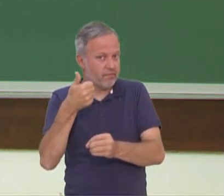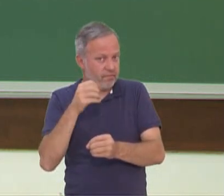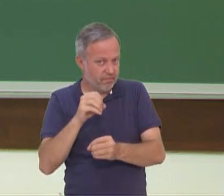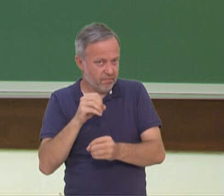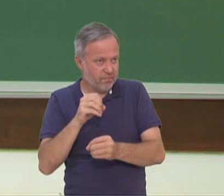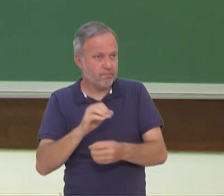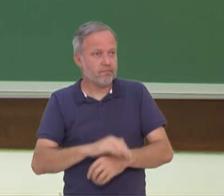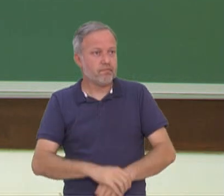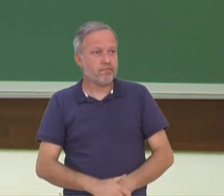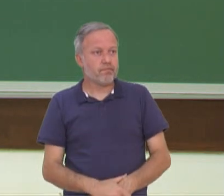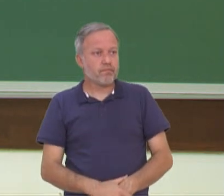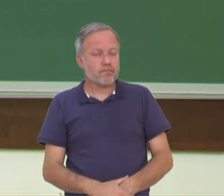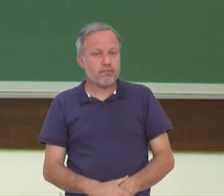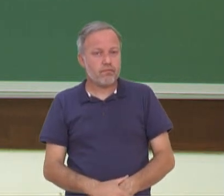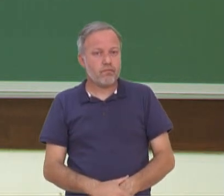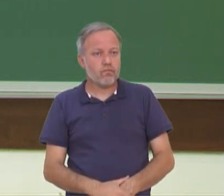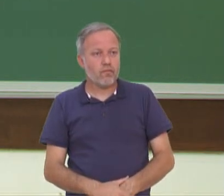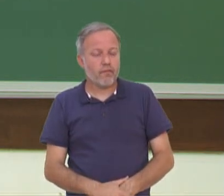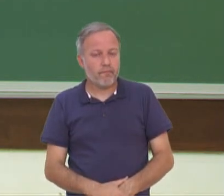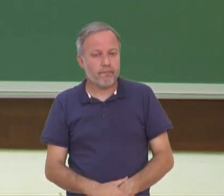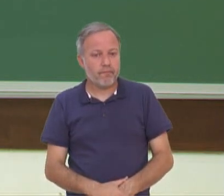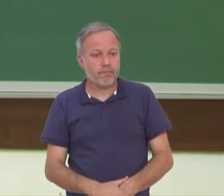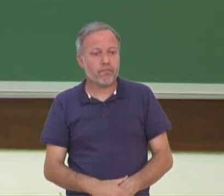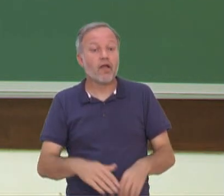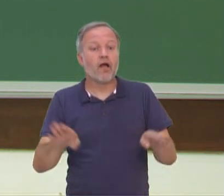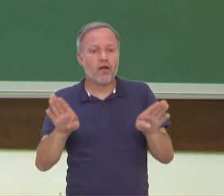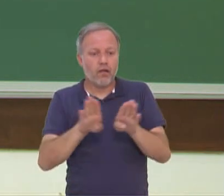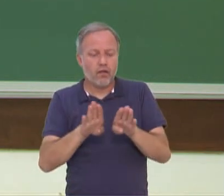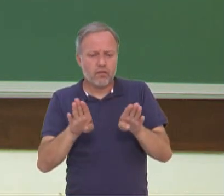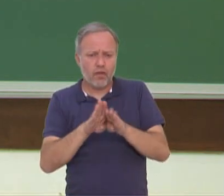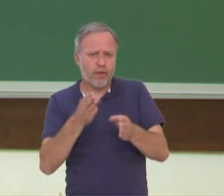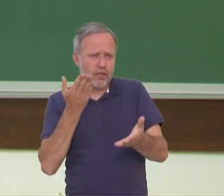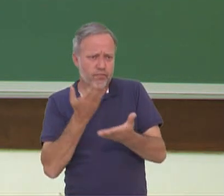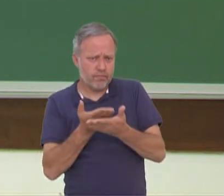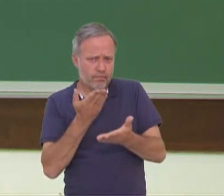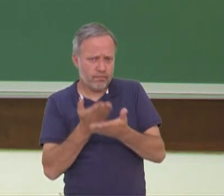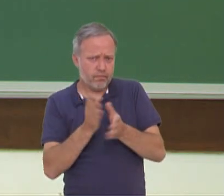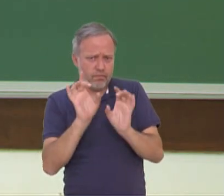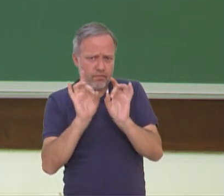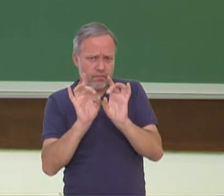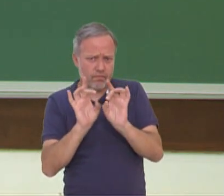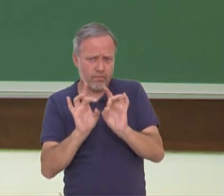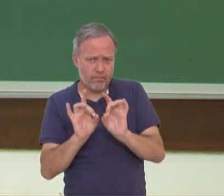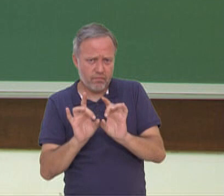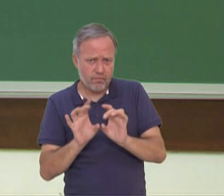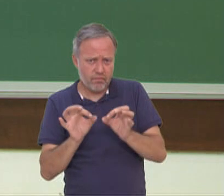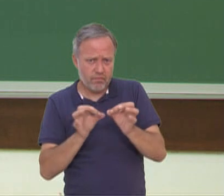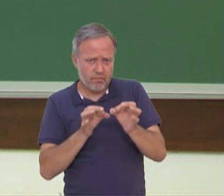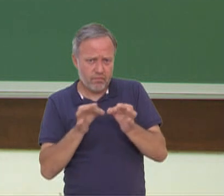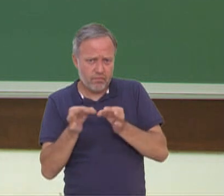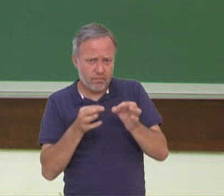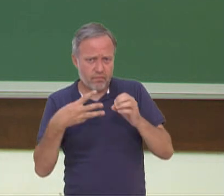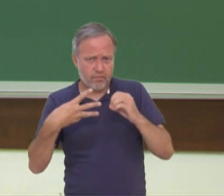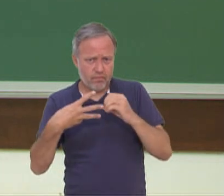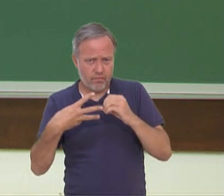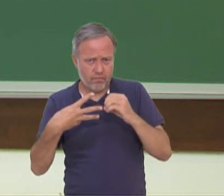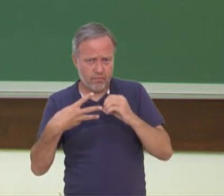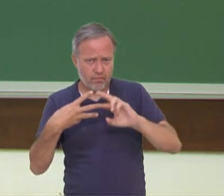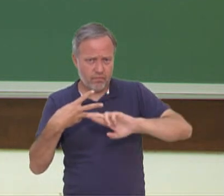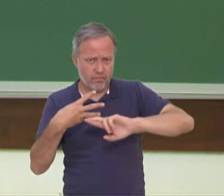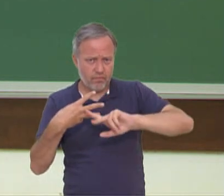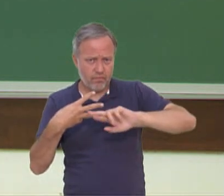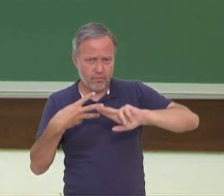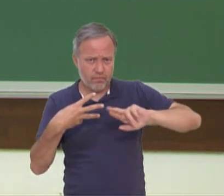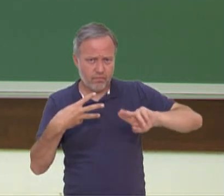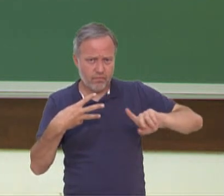pena. Analisar os diferentes tipos de célula, suas especificidades e saber diferenciar cada tipo.